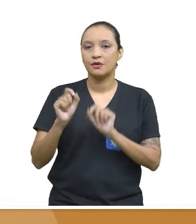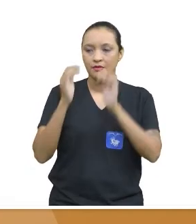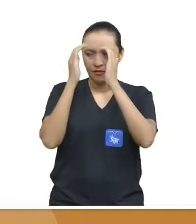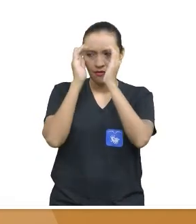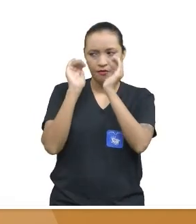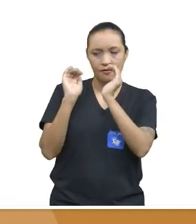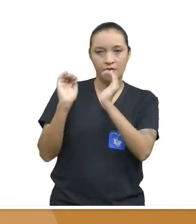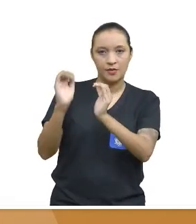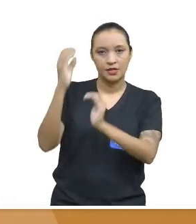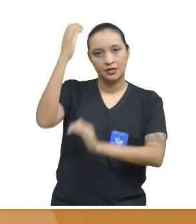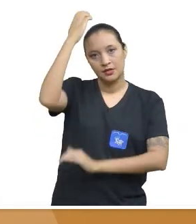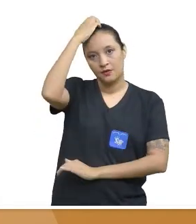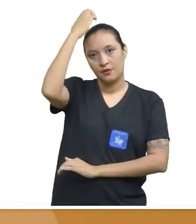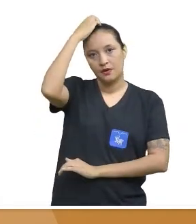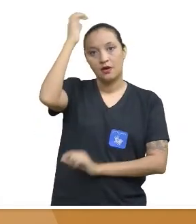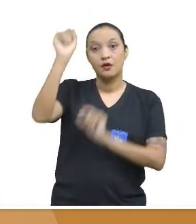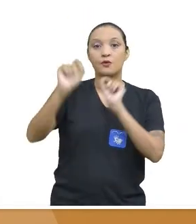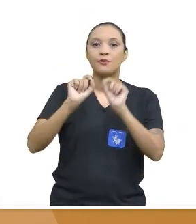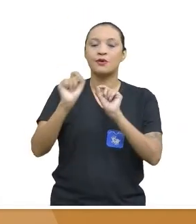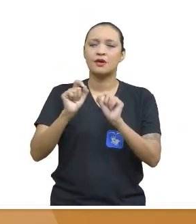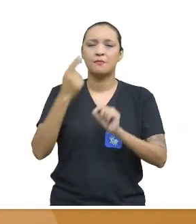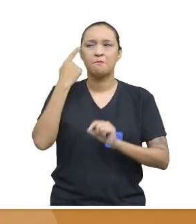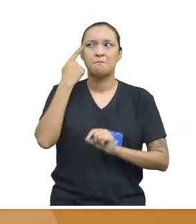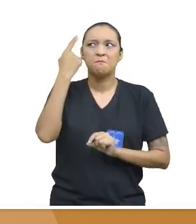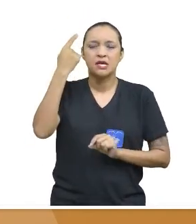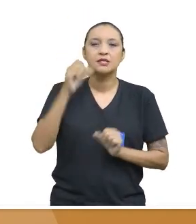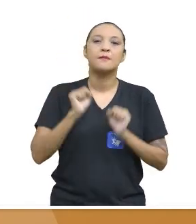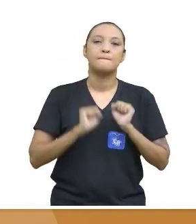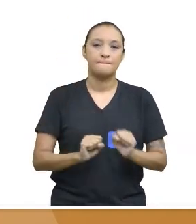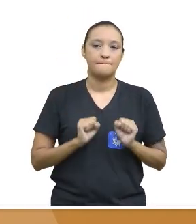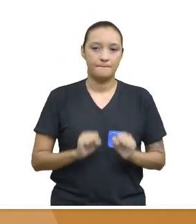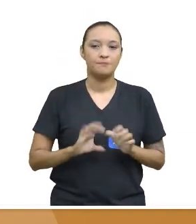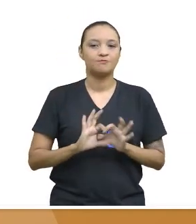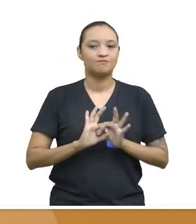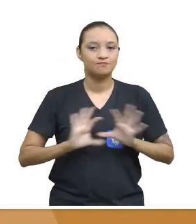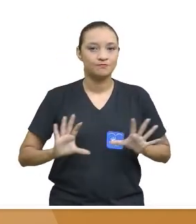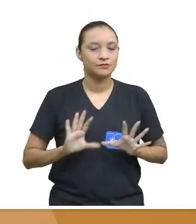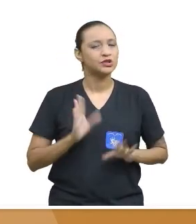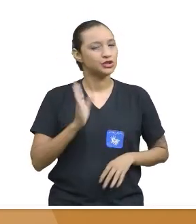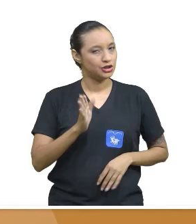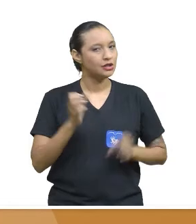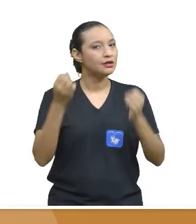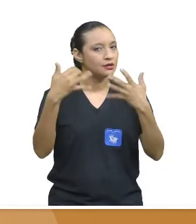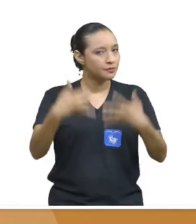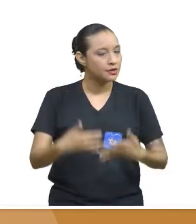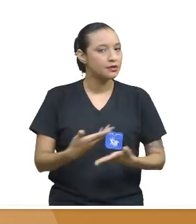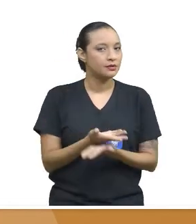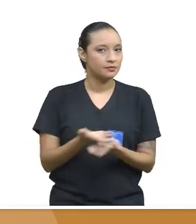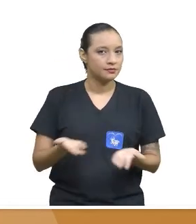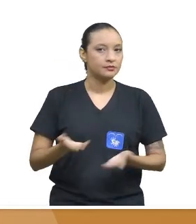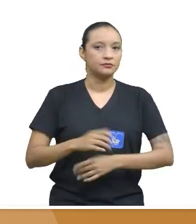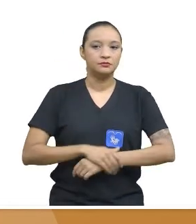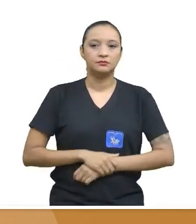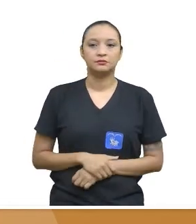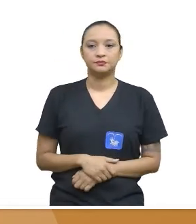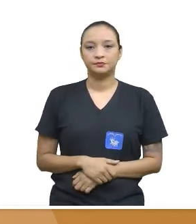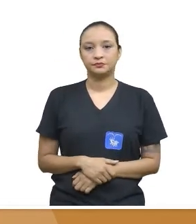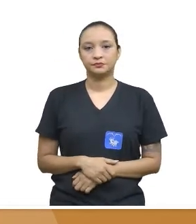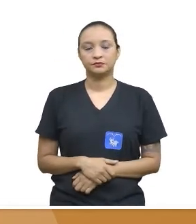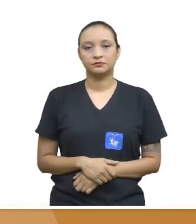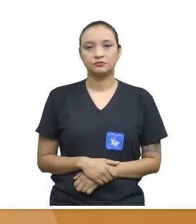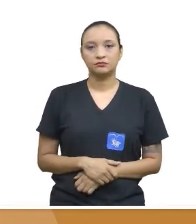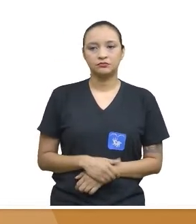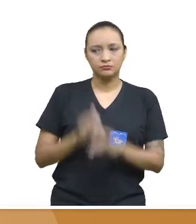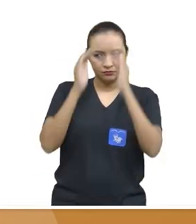para o entendimento de que podiam se emancipar. É aquilo que eu estava falando para os senhores. Somos leais ao